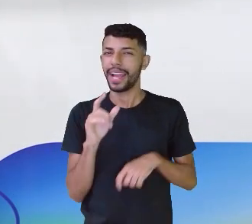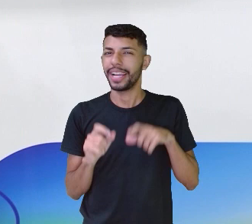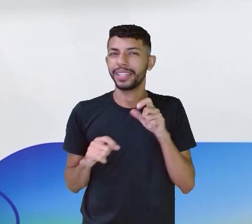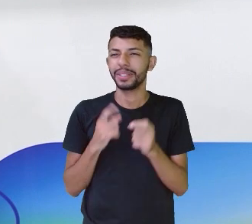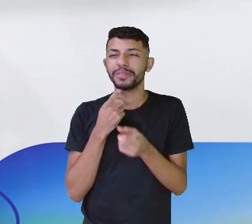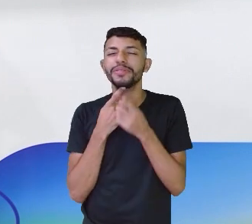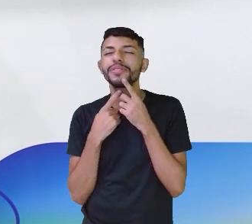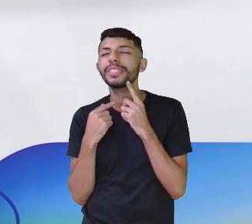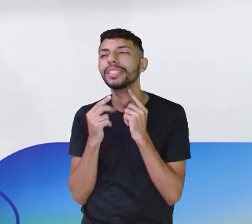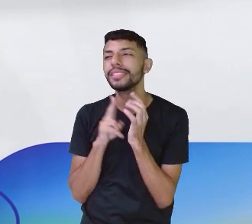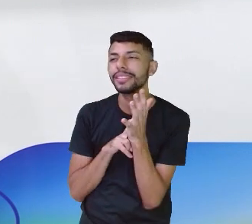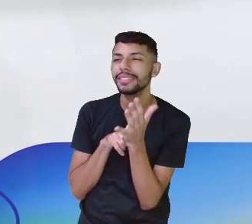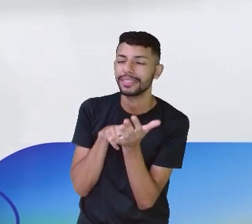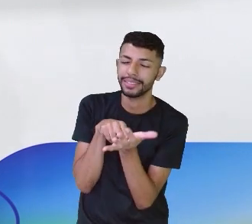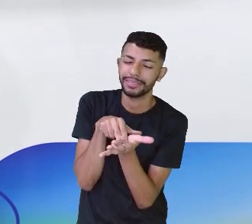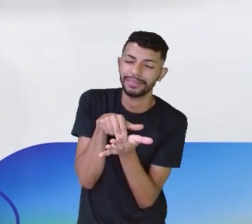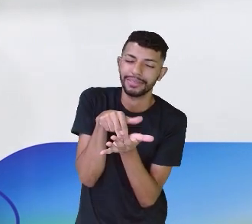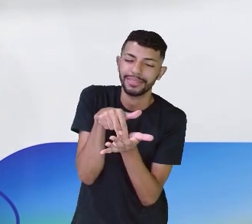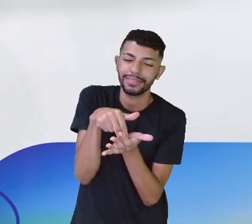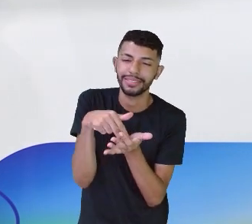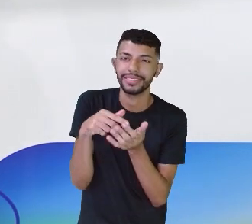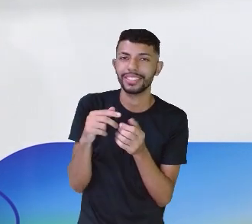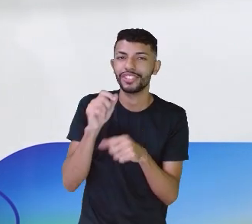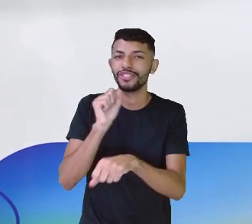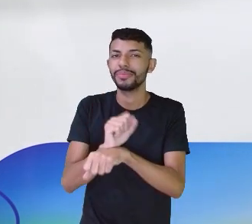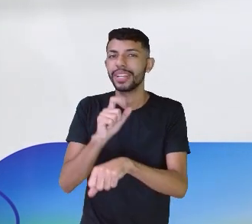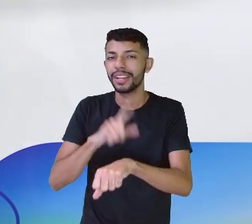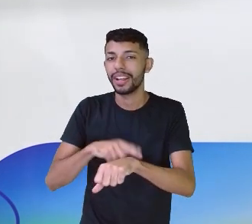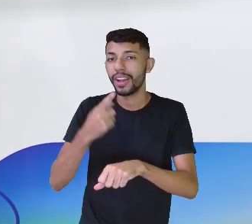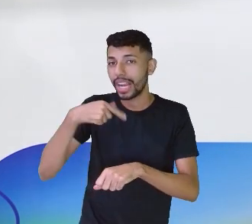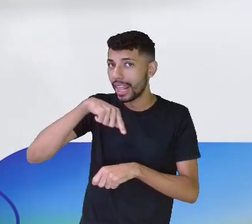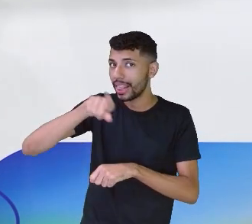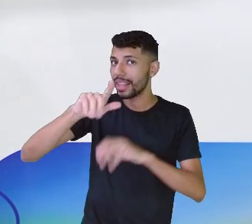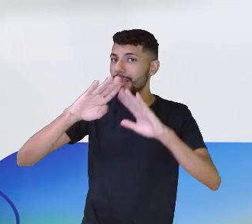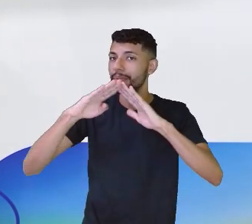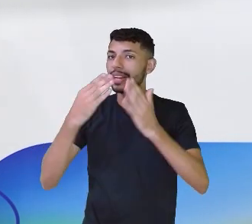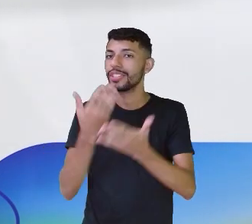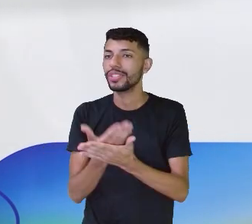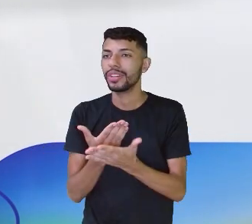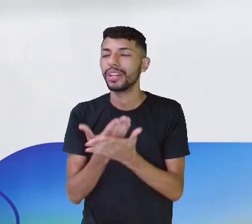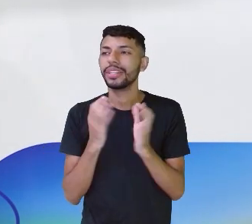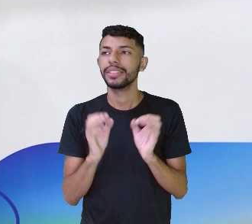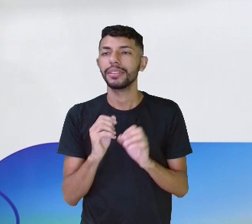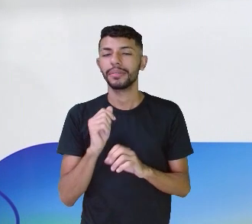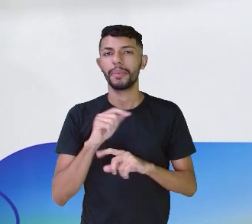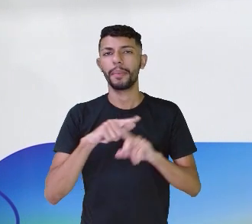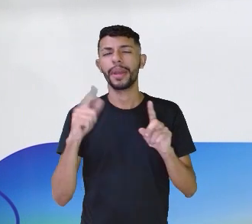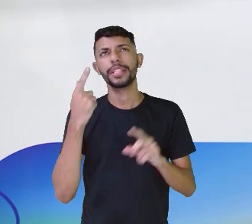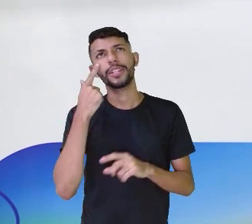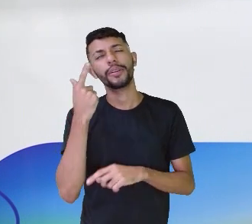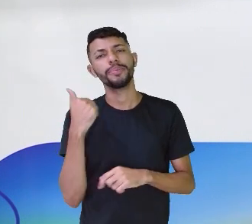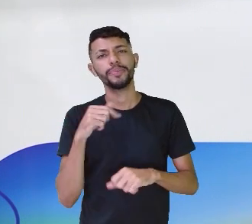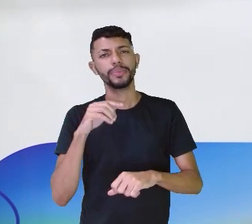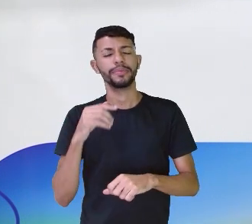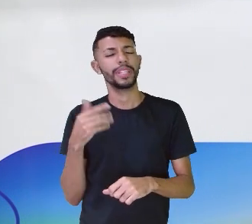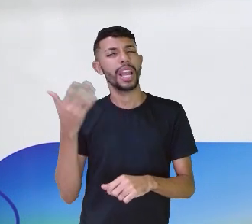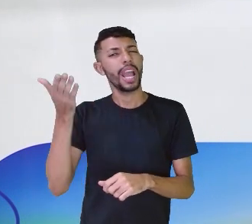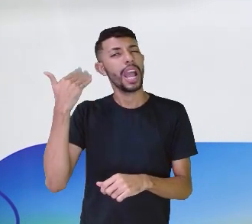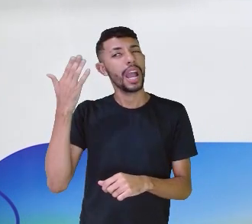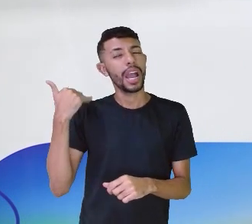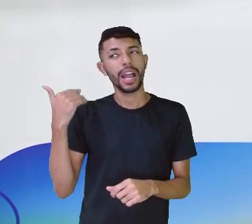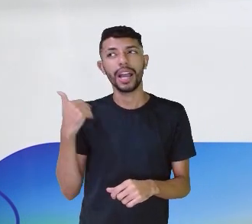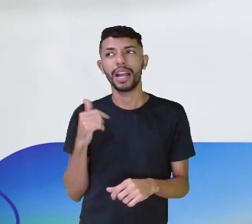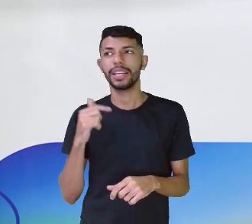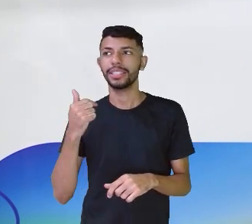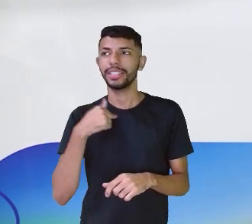de levantar só esperando da hora de ir para a escola, né? Isso, se bem que na época que eu tinha a idade de vocês, não faz